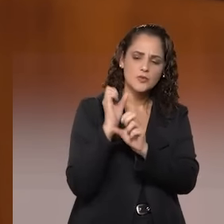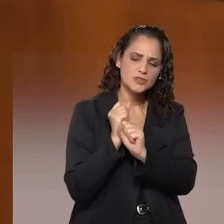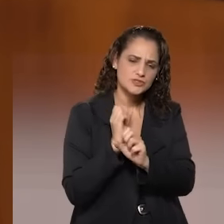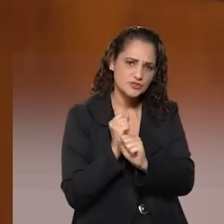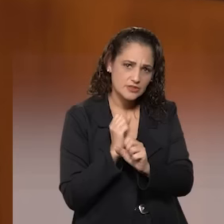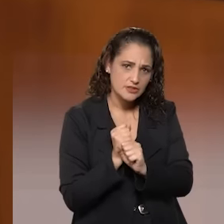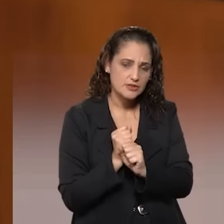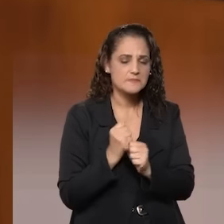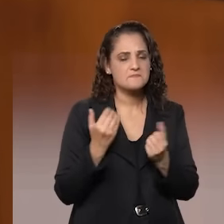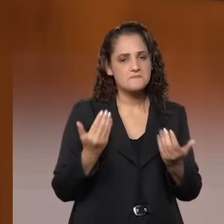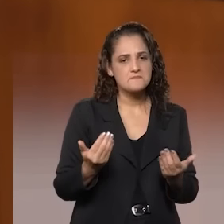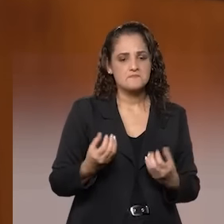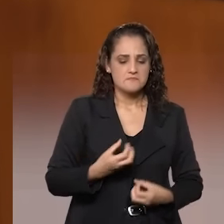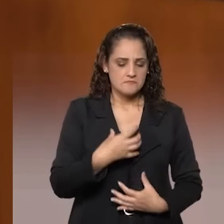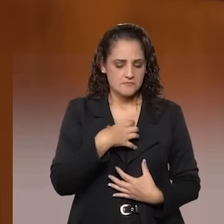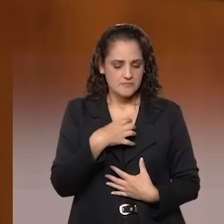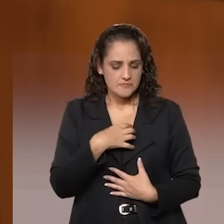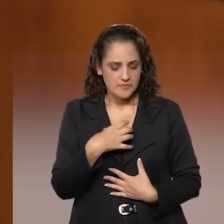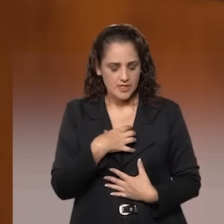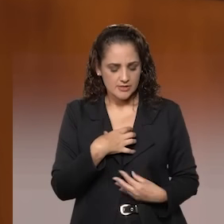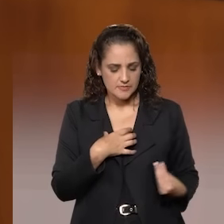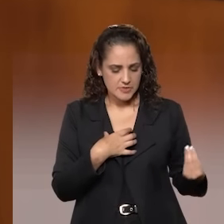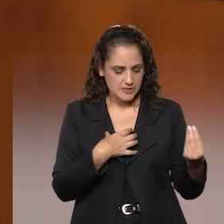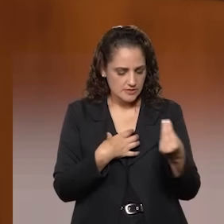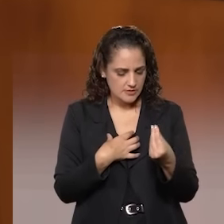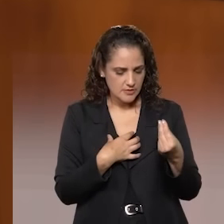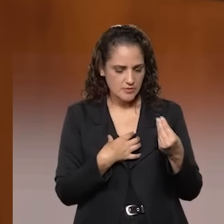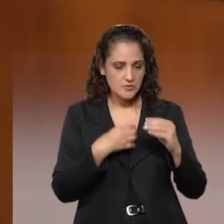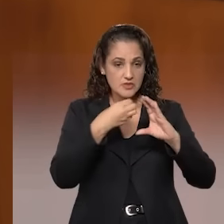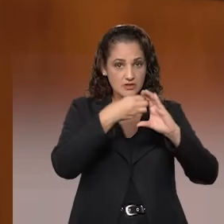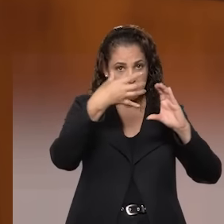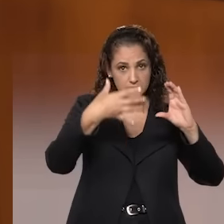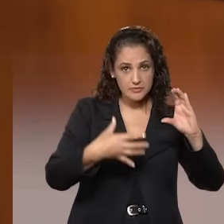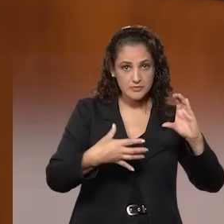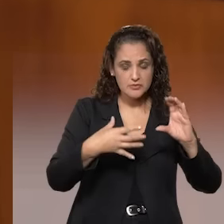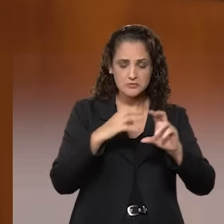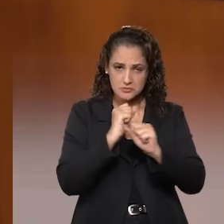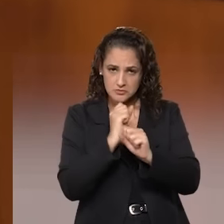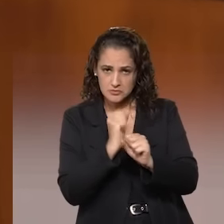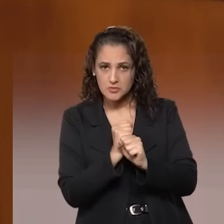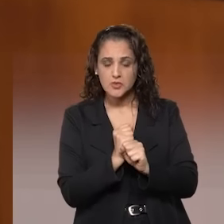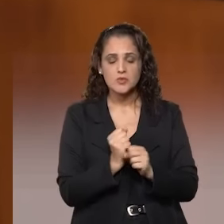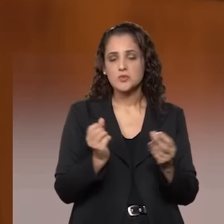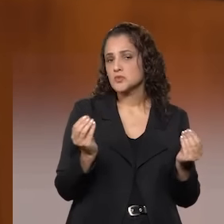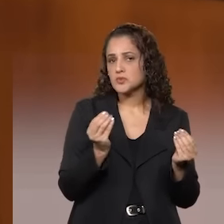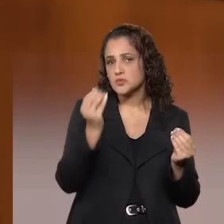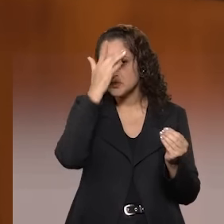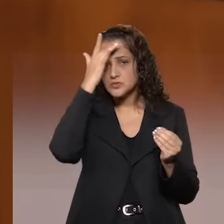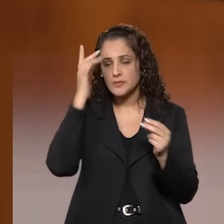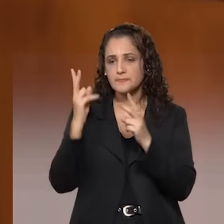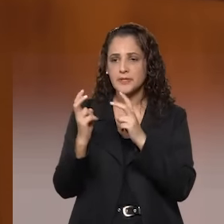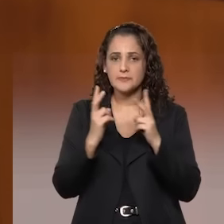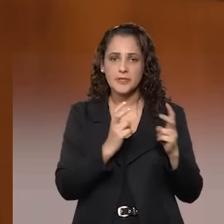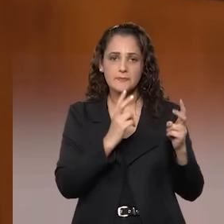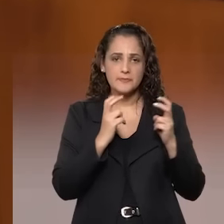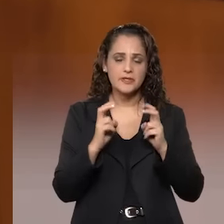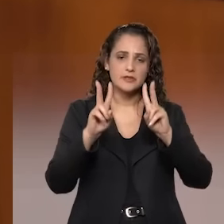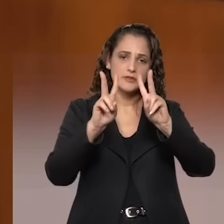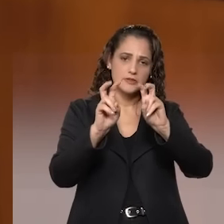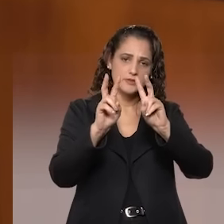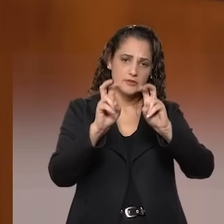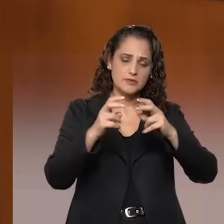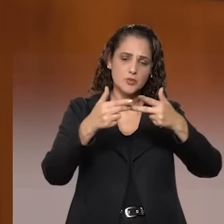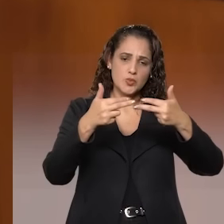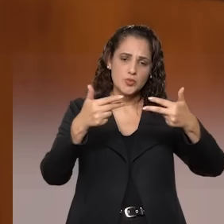características Mas também como as pessoas percebiam a questão da diversidade Equidade e inclusão Então eu tenho que